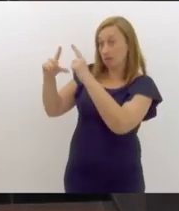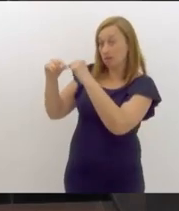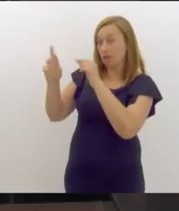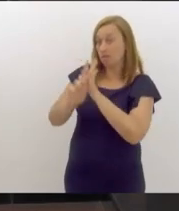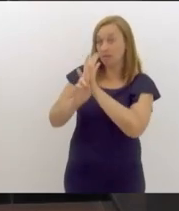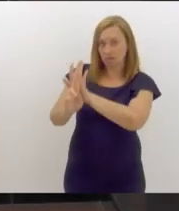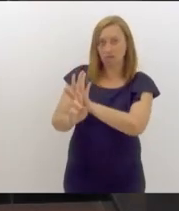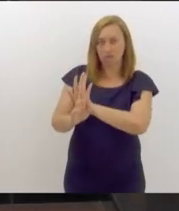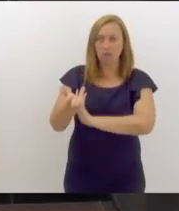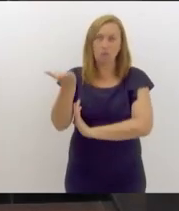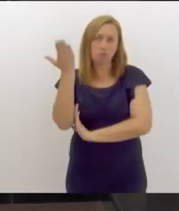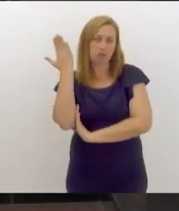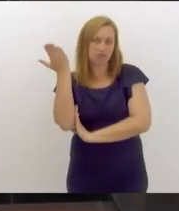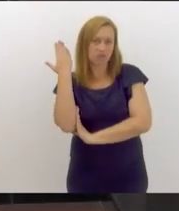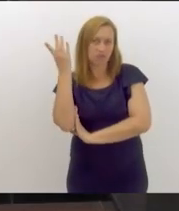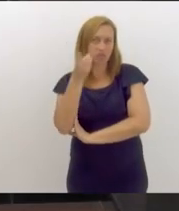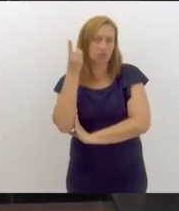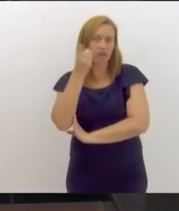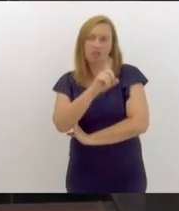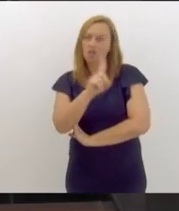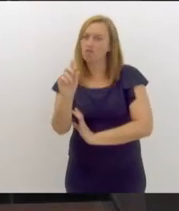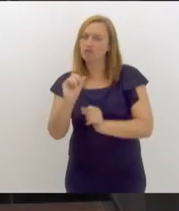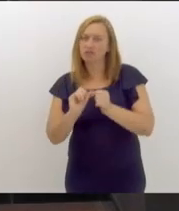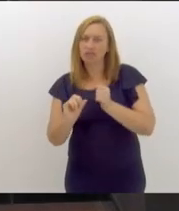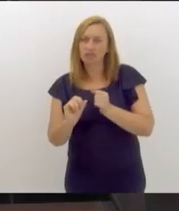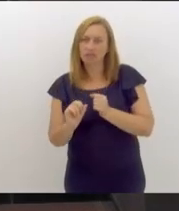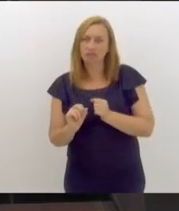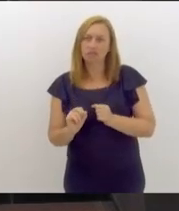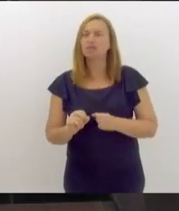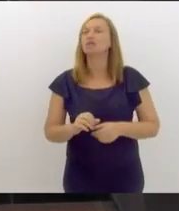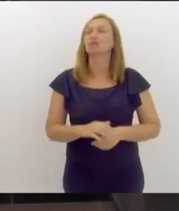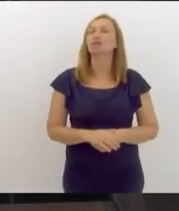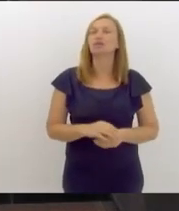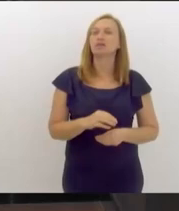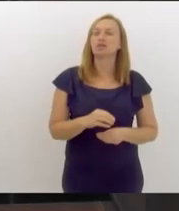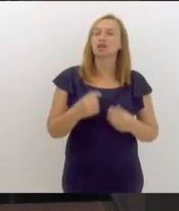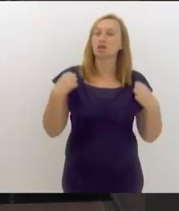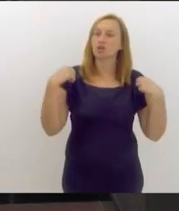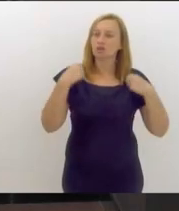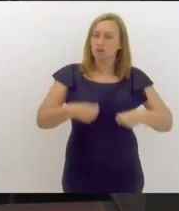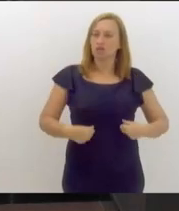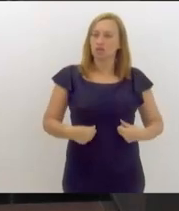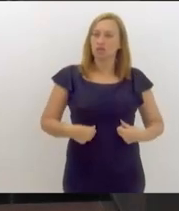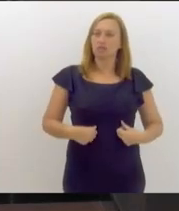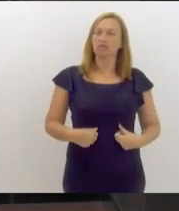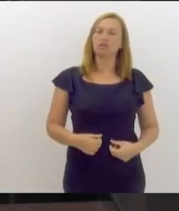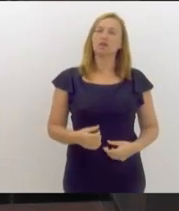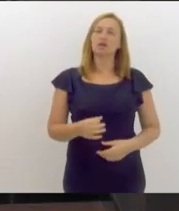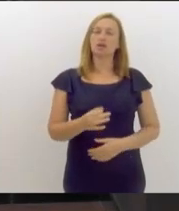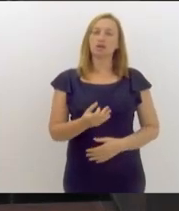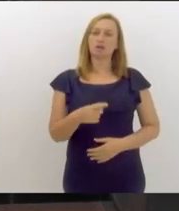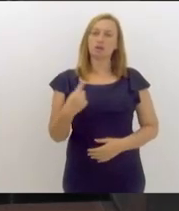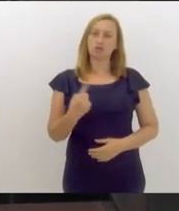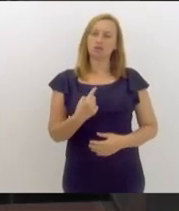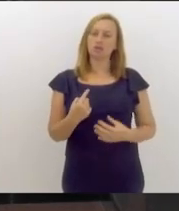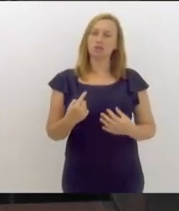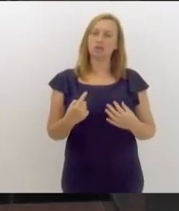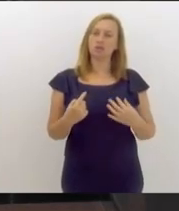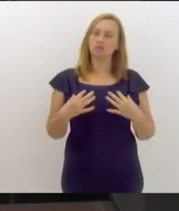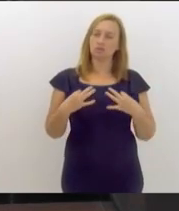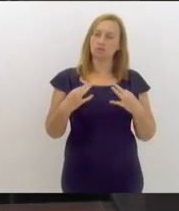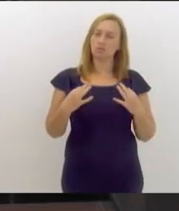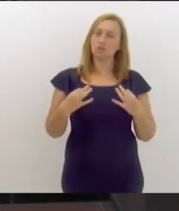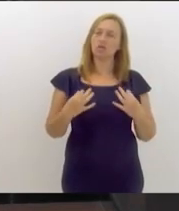os passados os deputados do passado não fizeram que vestiram a nossa farda mas eu tenho certeza que hoje nós temos